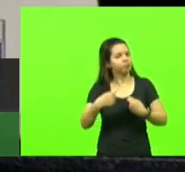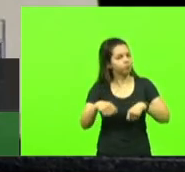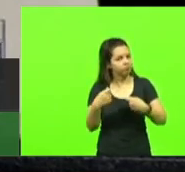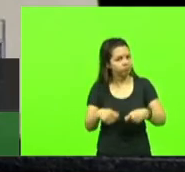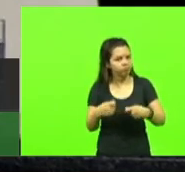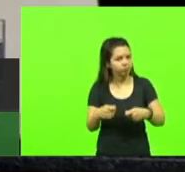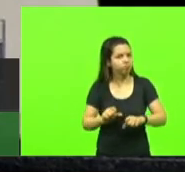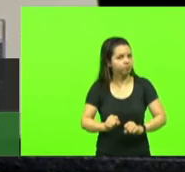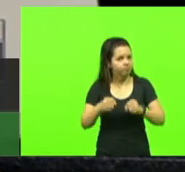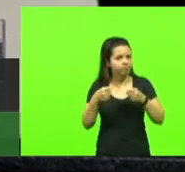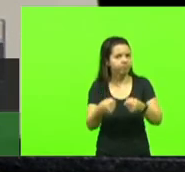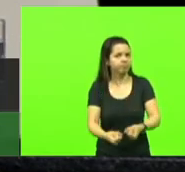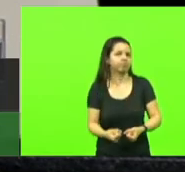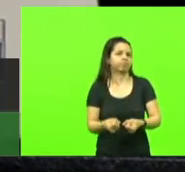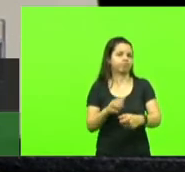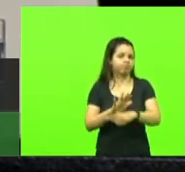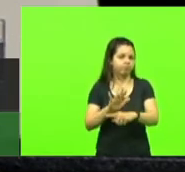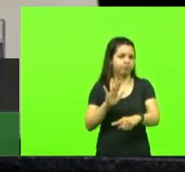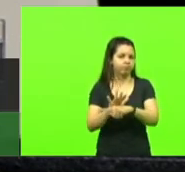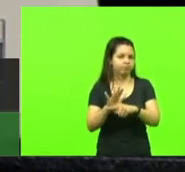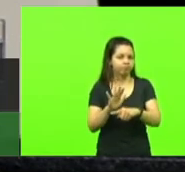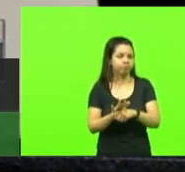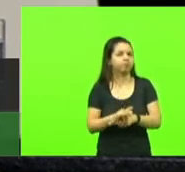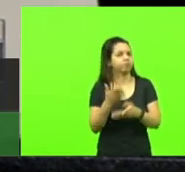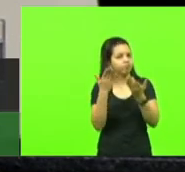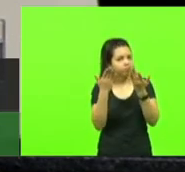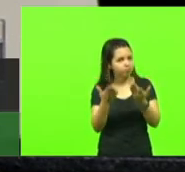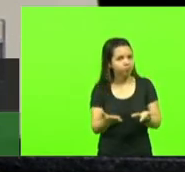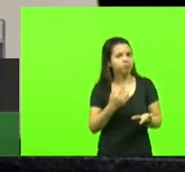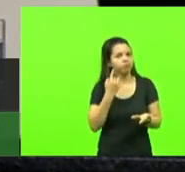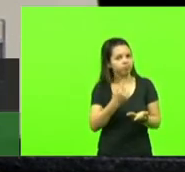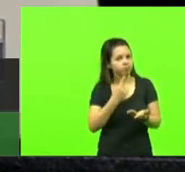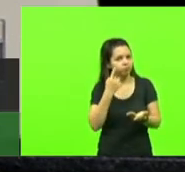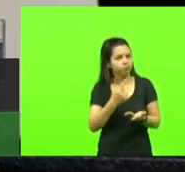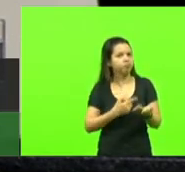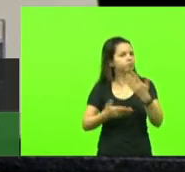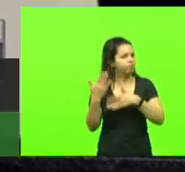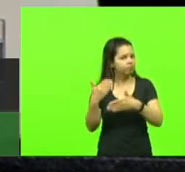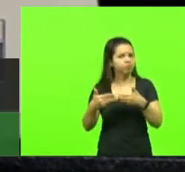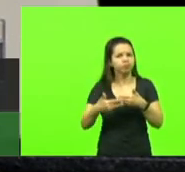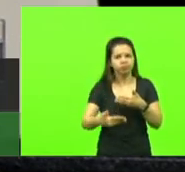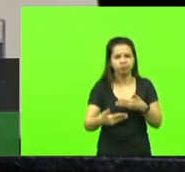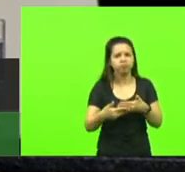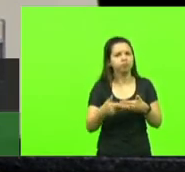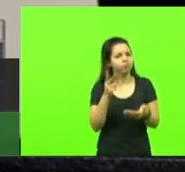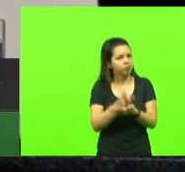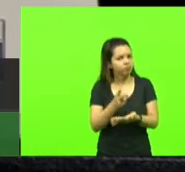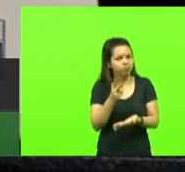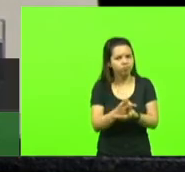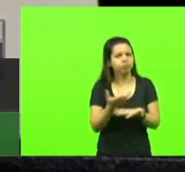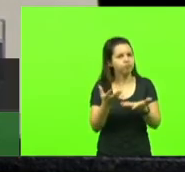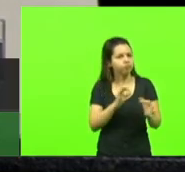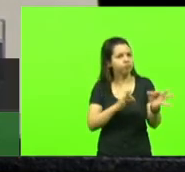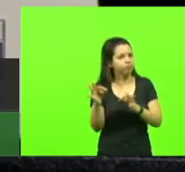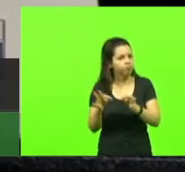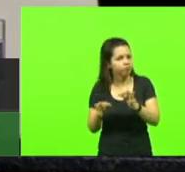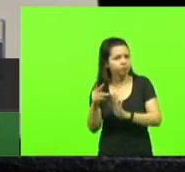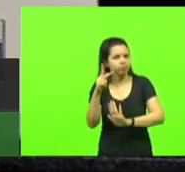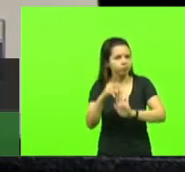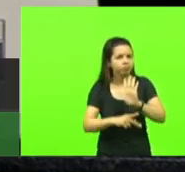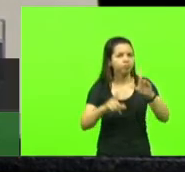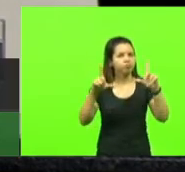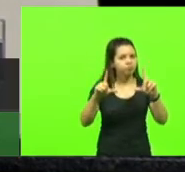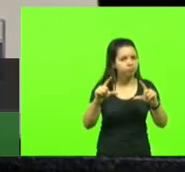contribuir com aquilo que for possível. Vossa Excelência, desde o início, tem buscado elaborar projetos, diminuir